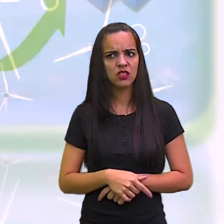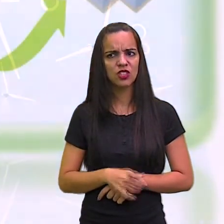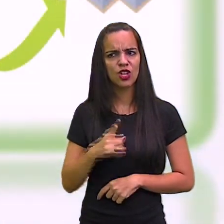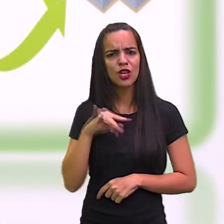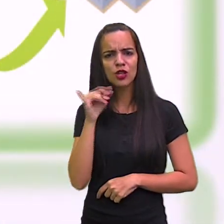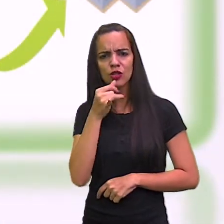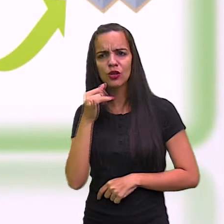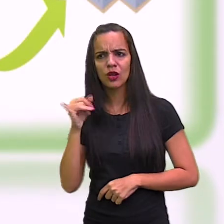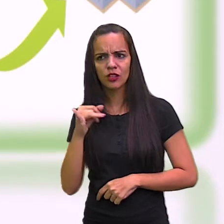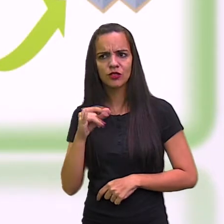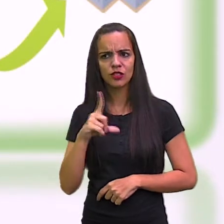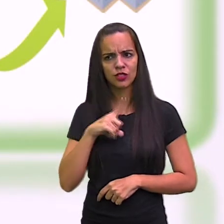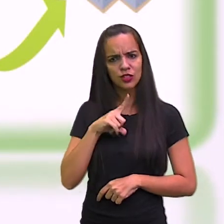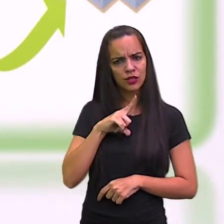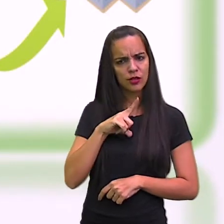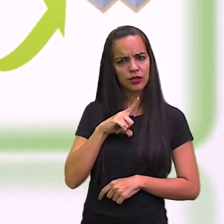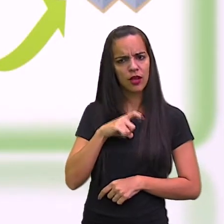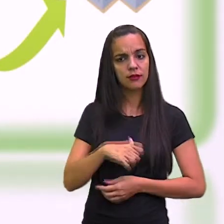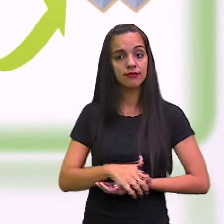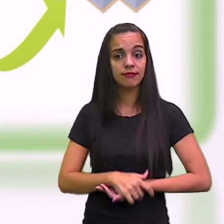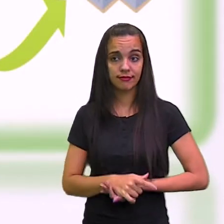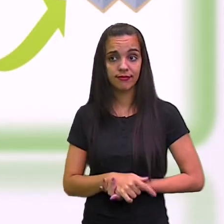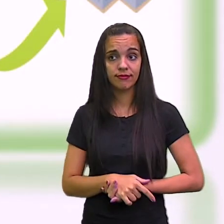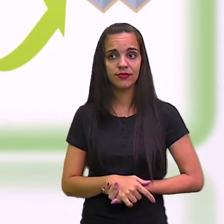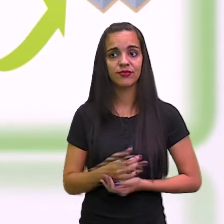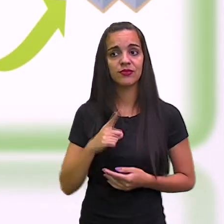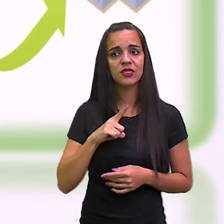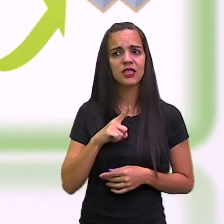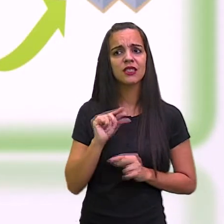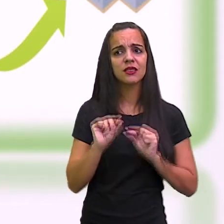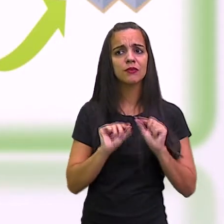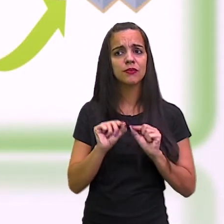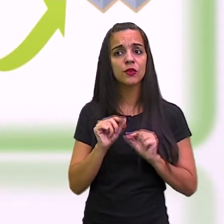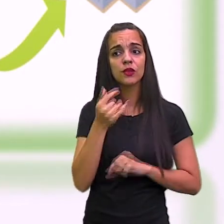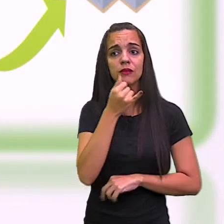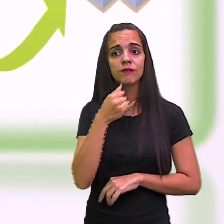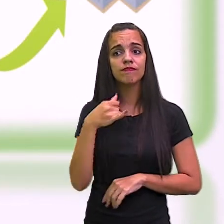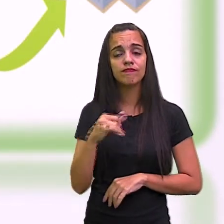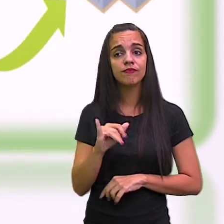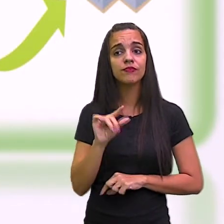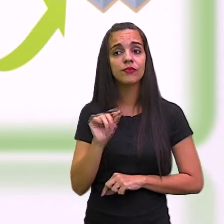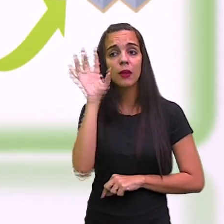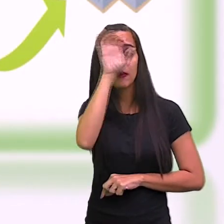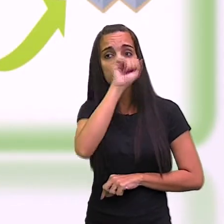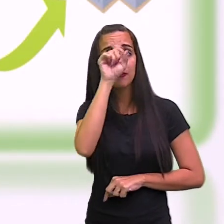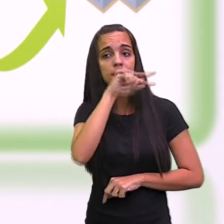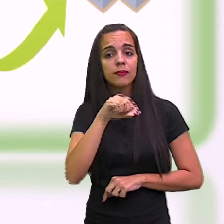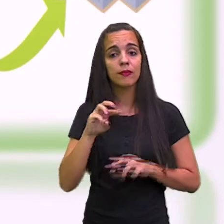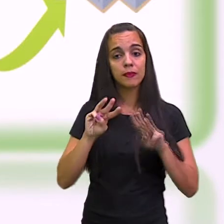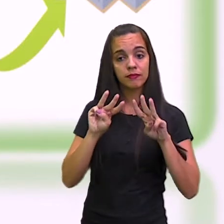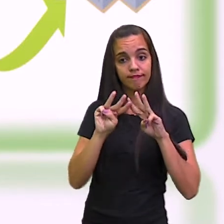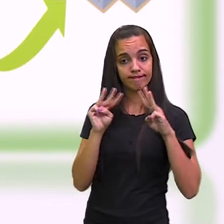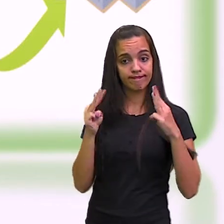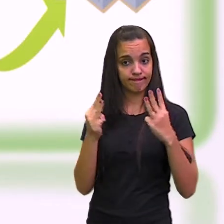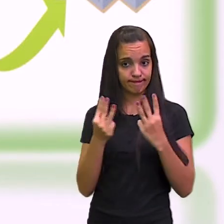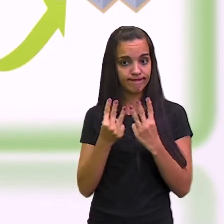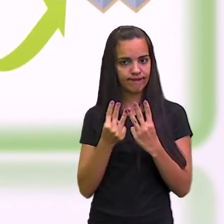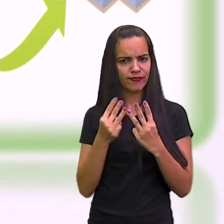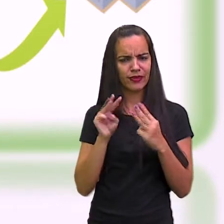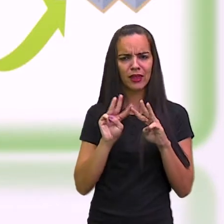outra fonte de energia a gente tem aqui para aprender? A